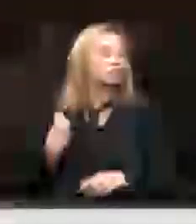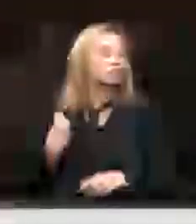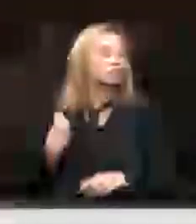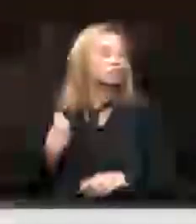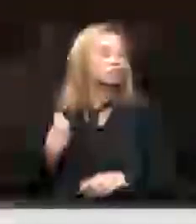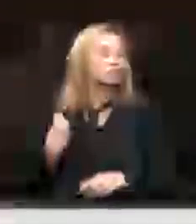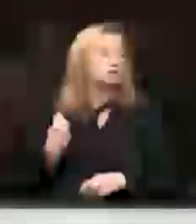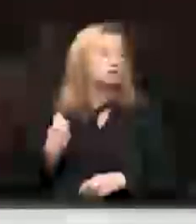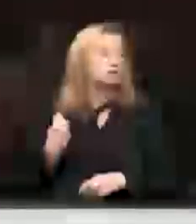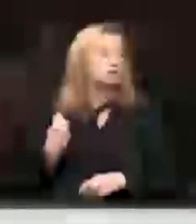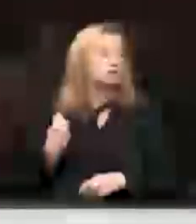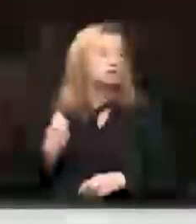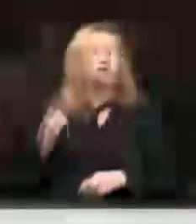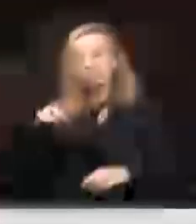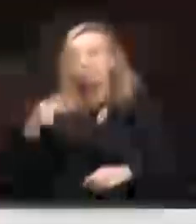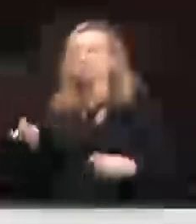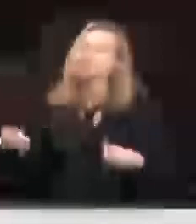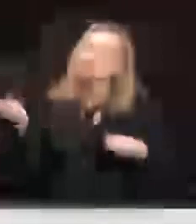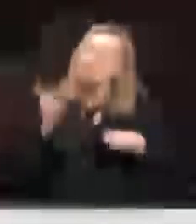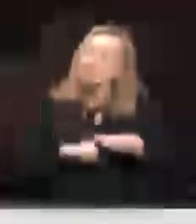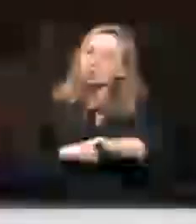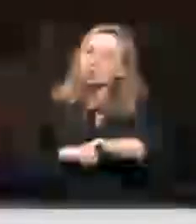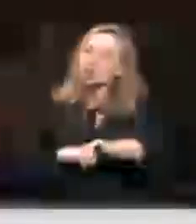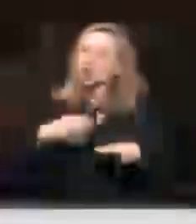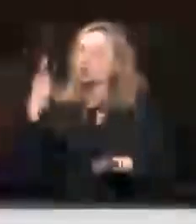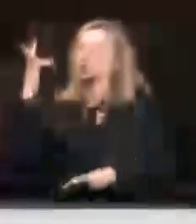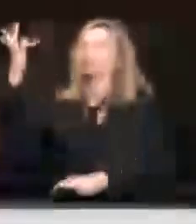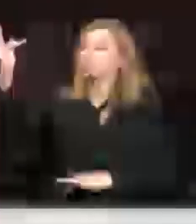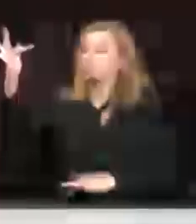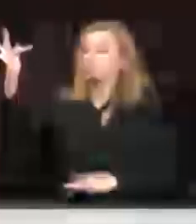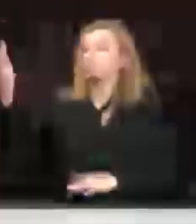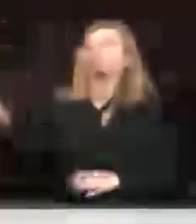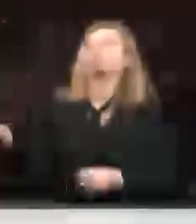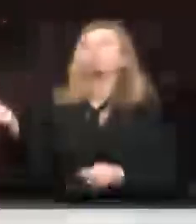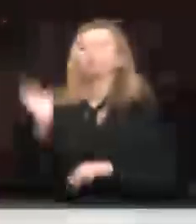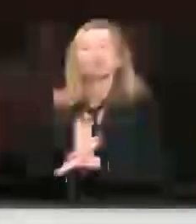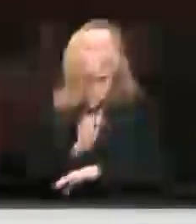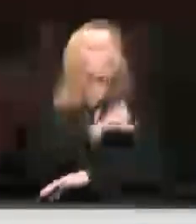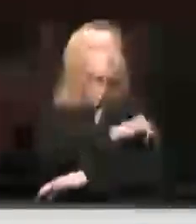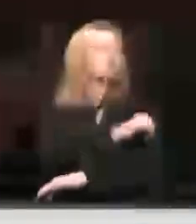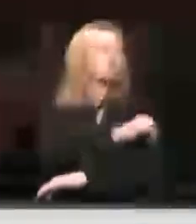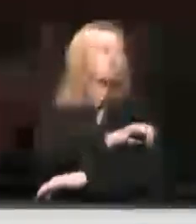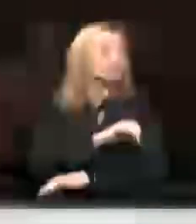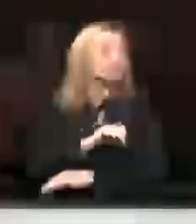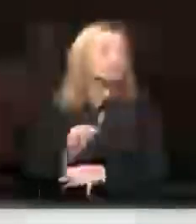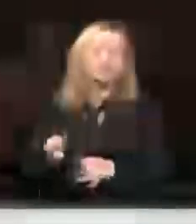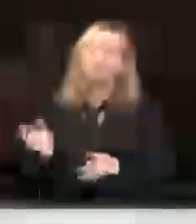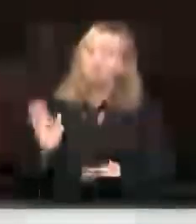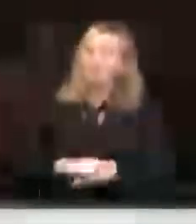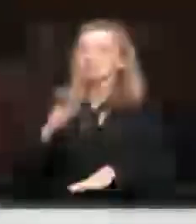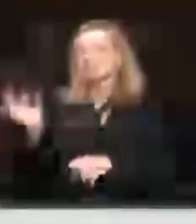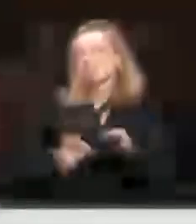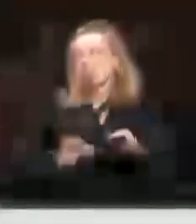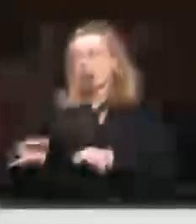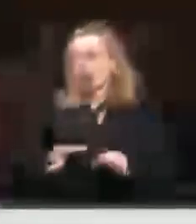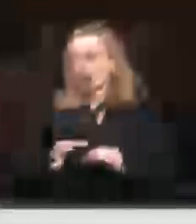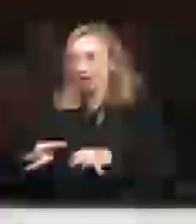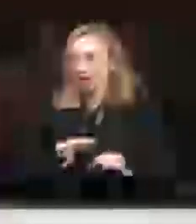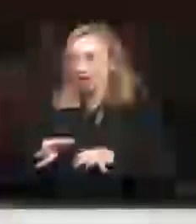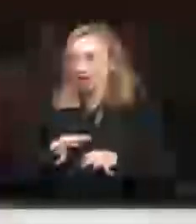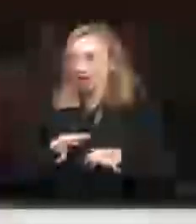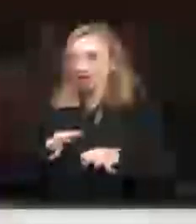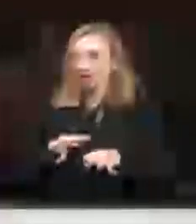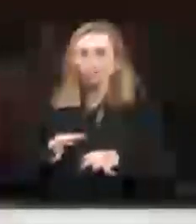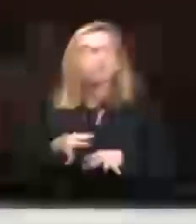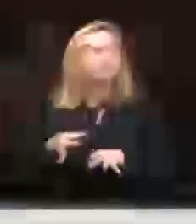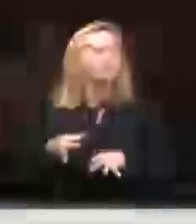em novos cenários no futuro, nesse estado do Rio de Janeiro, porque é um quadro preparado, é um quadro à disposição da